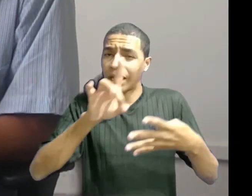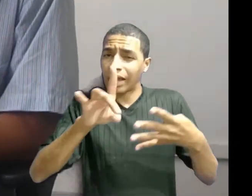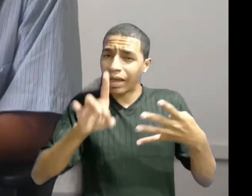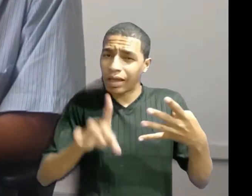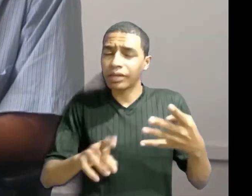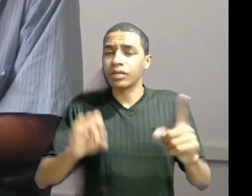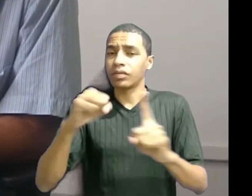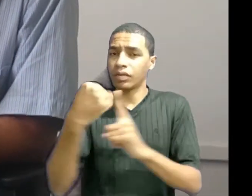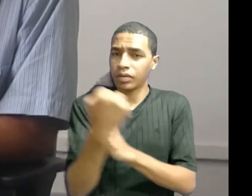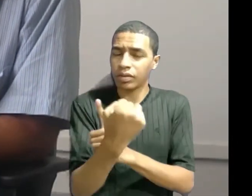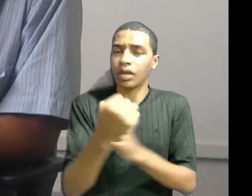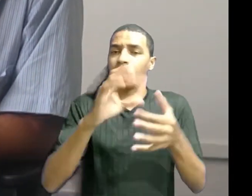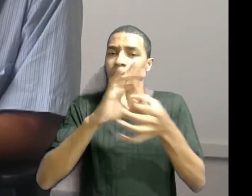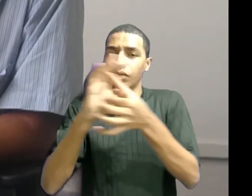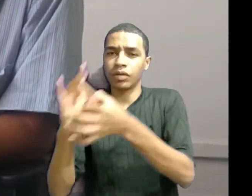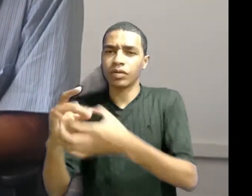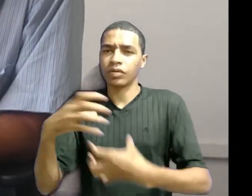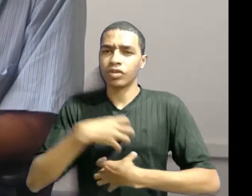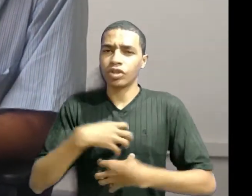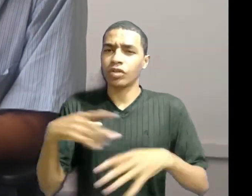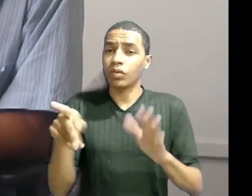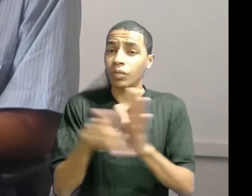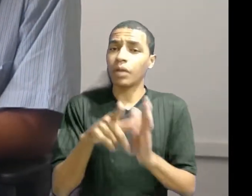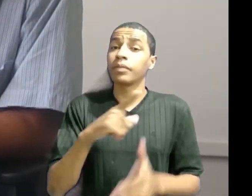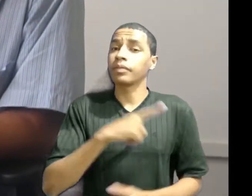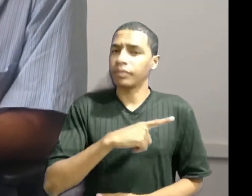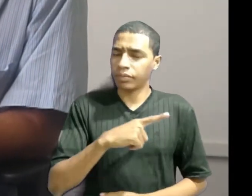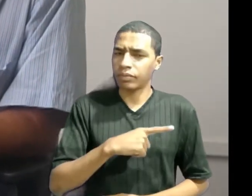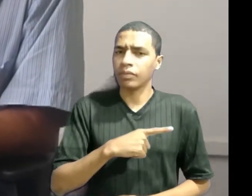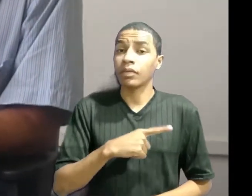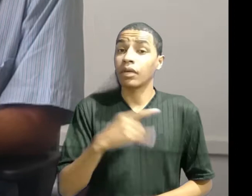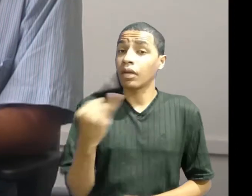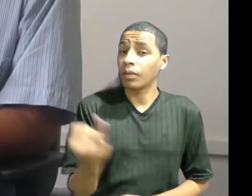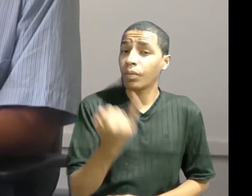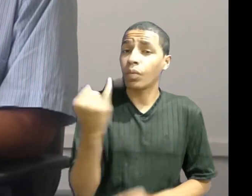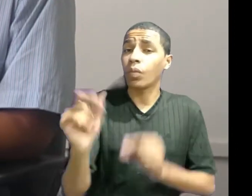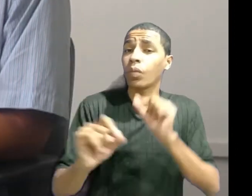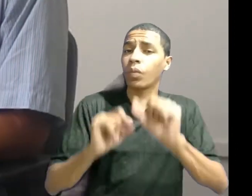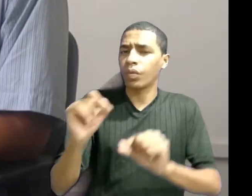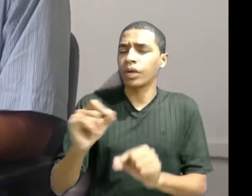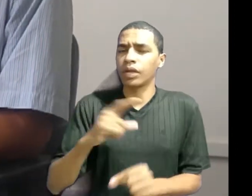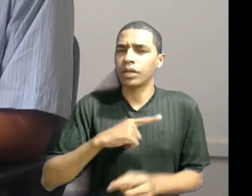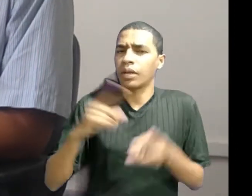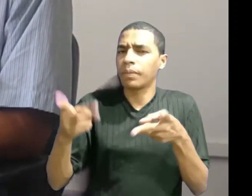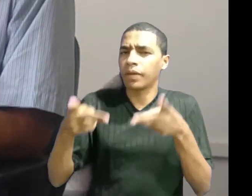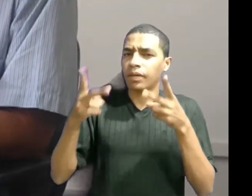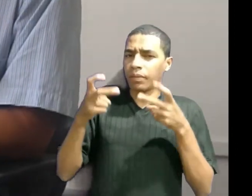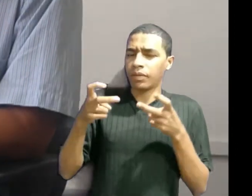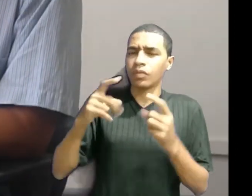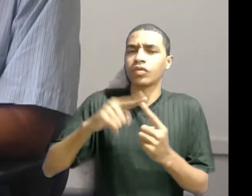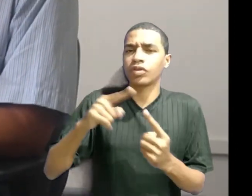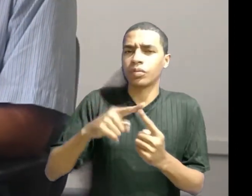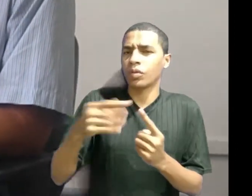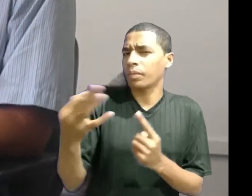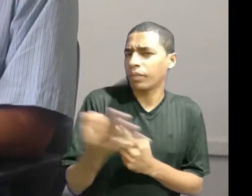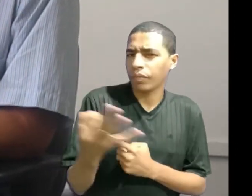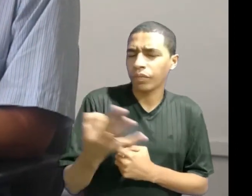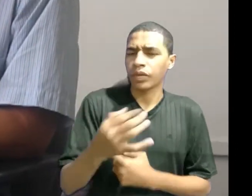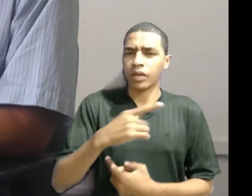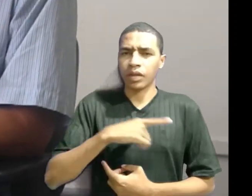contexto social tem uma forma própria. E é importante também sempre ter a noção de que os tipos ideais, né, a